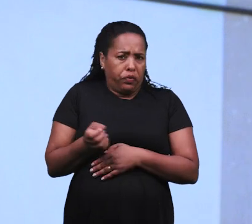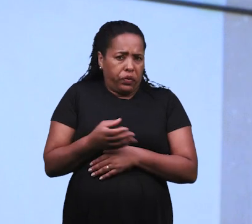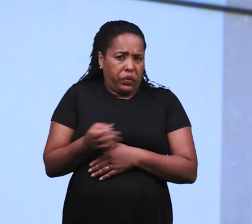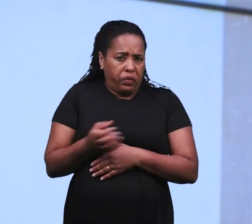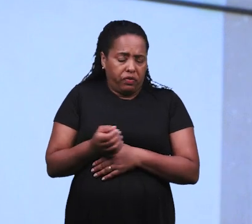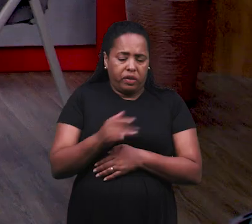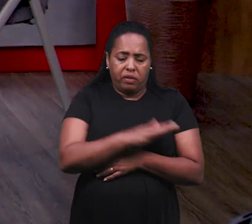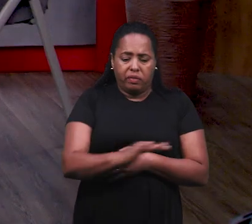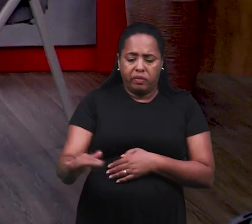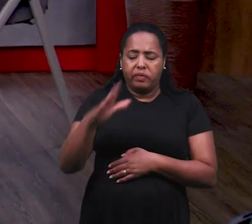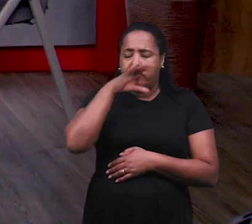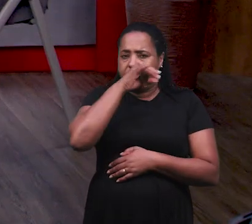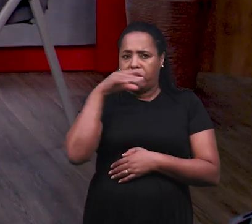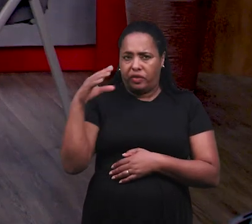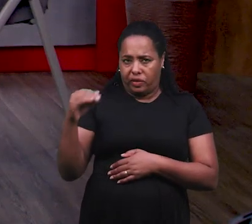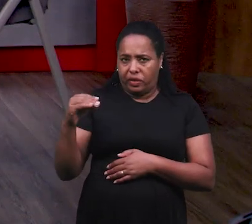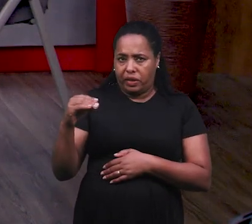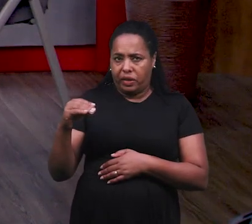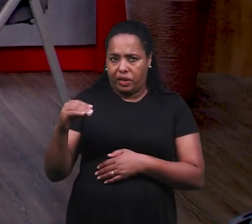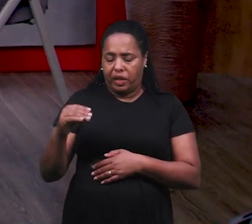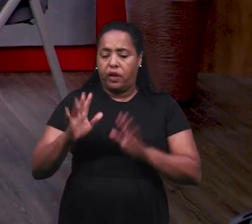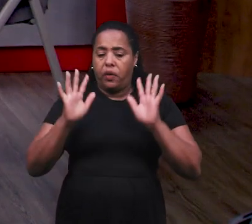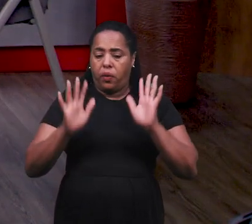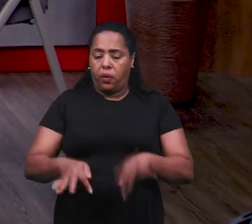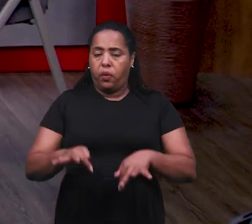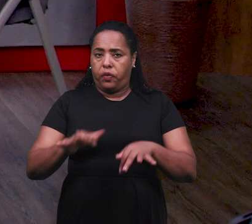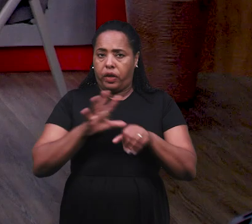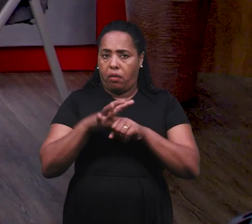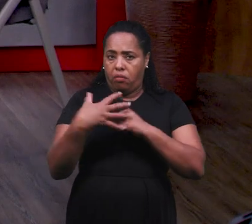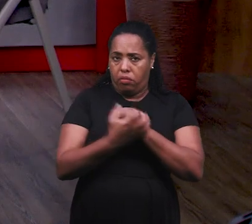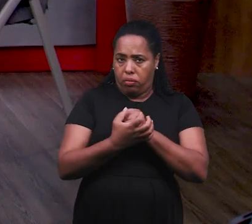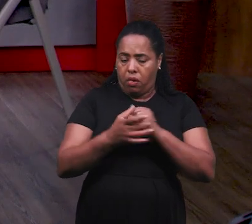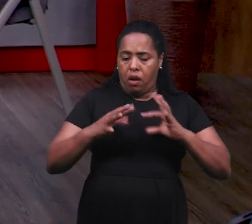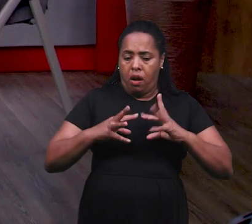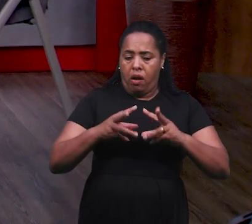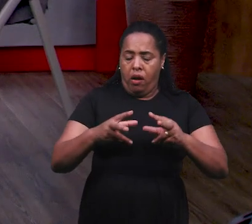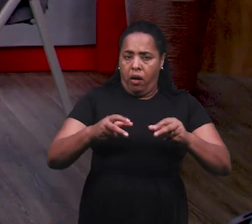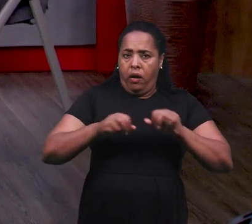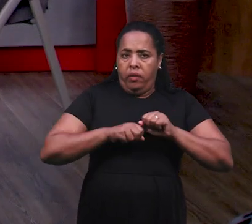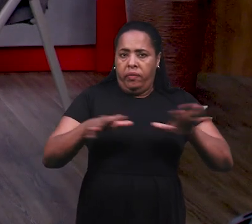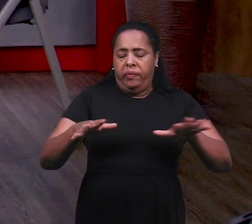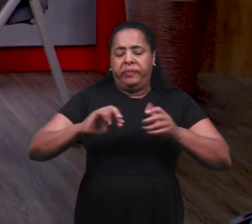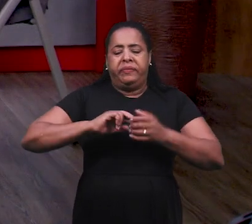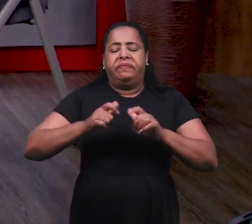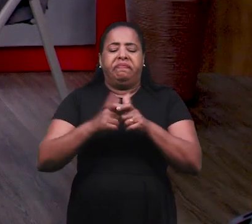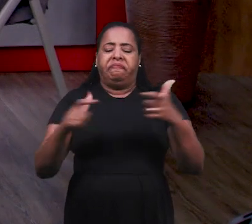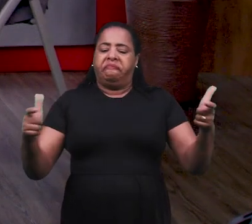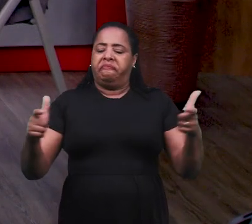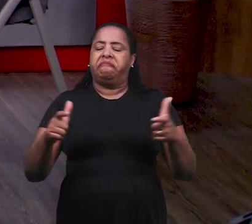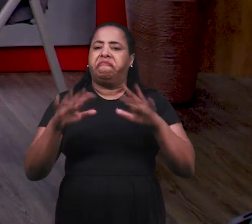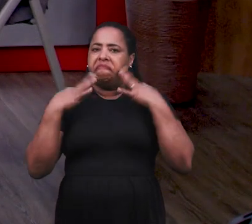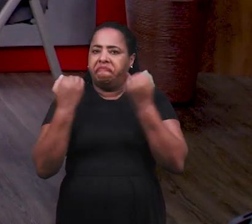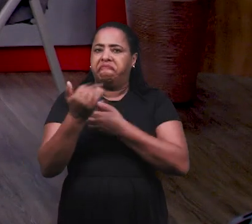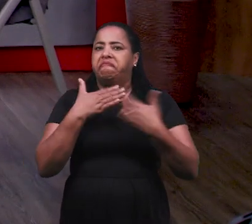as crianças e adolescentes o fim da pandemia. Então Uhum. muitos deles perderam familiares, trocaram, Uhum.